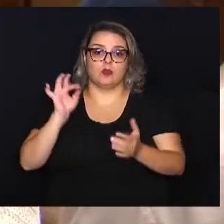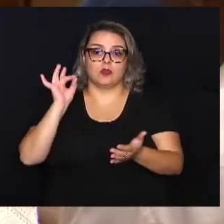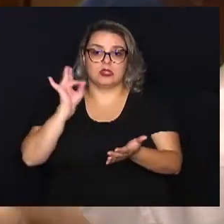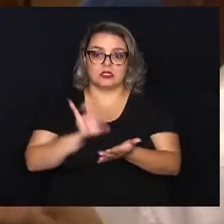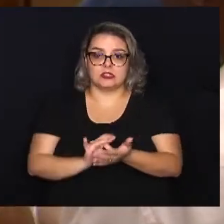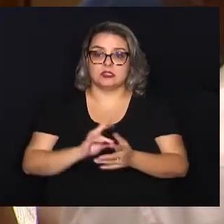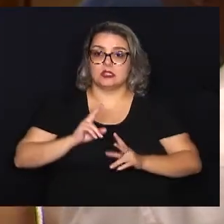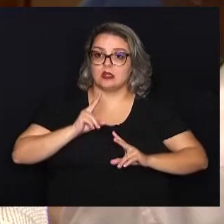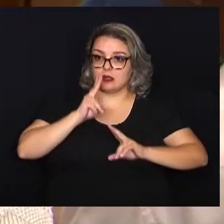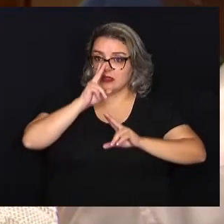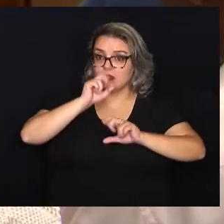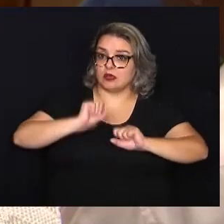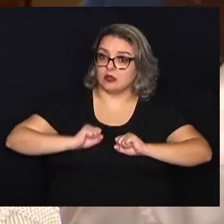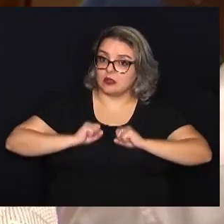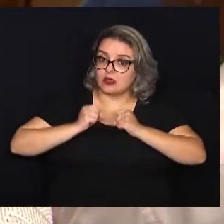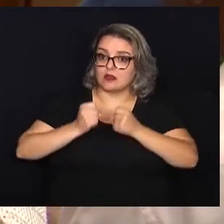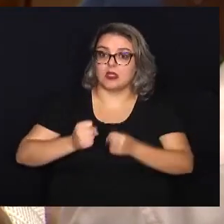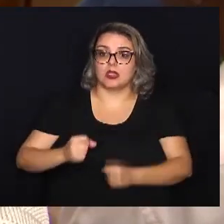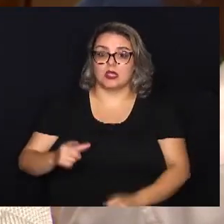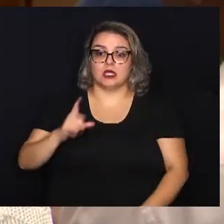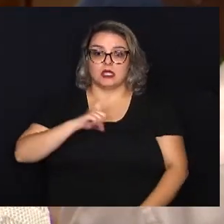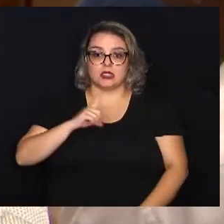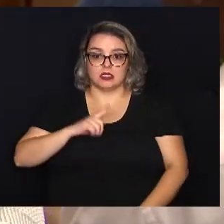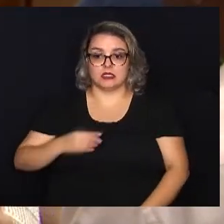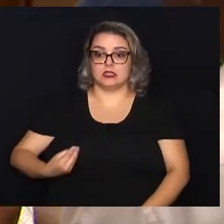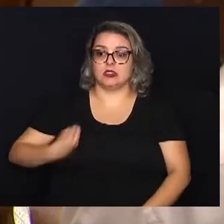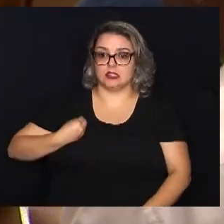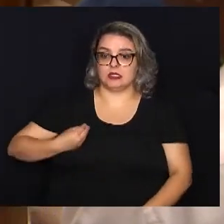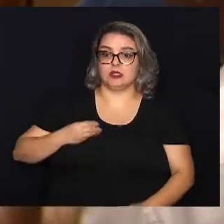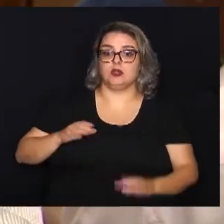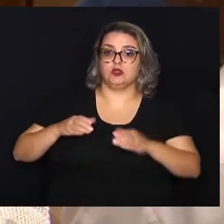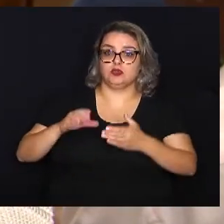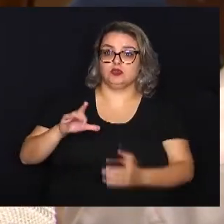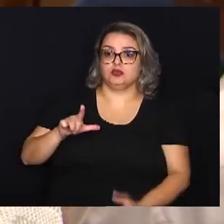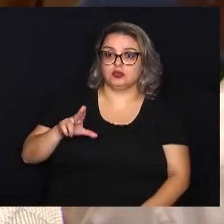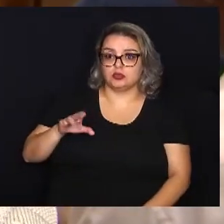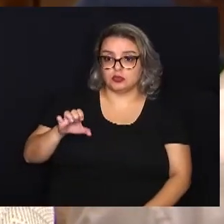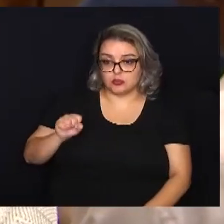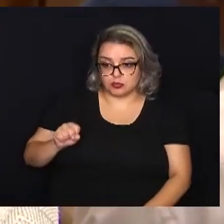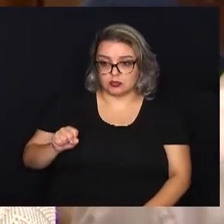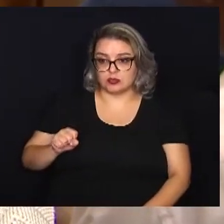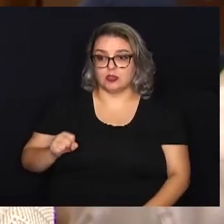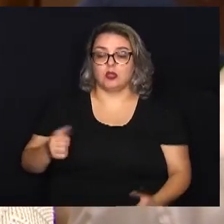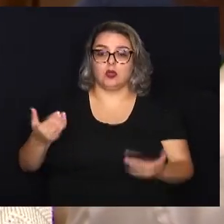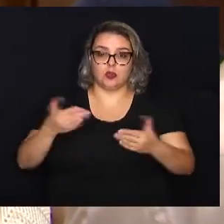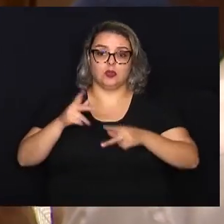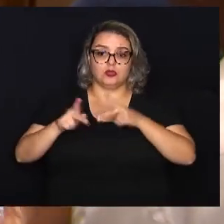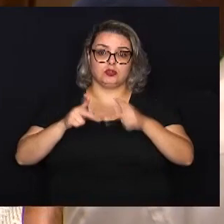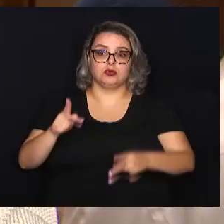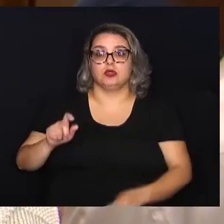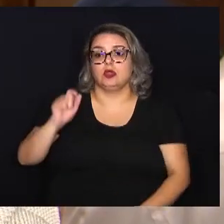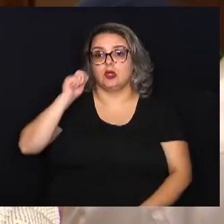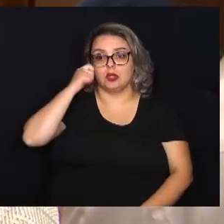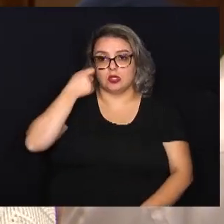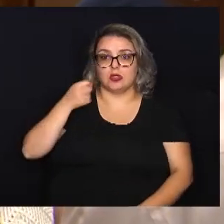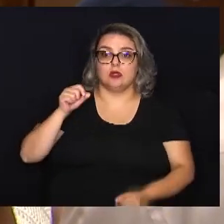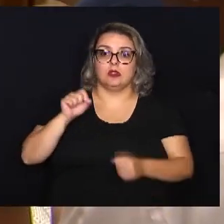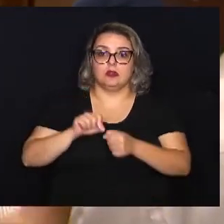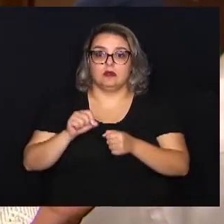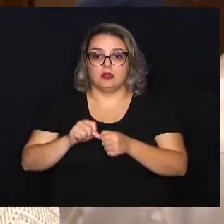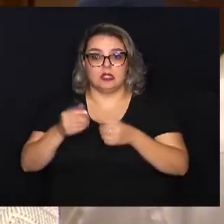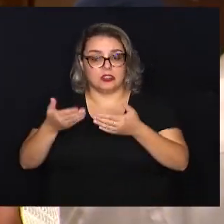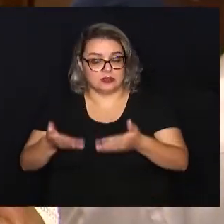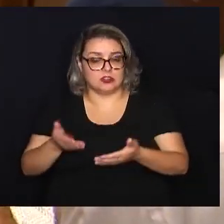de fato fortalecer a existência né desses clubes aonde a população preta né